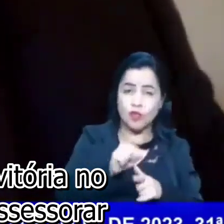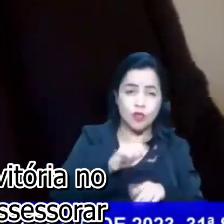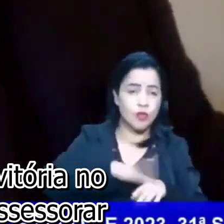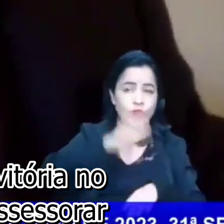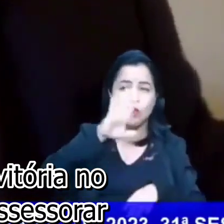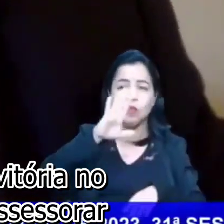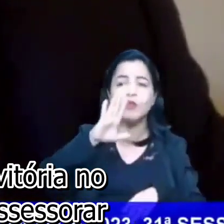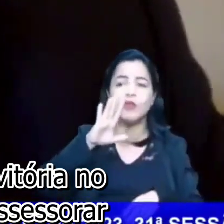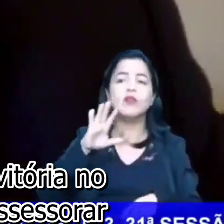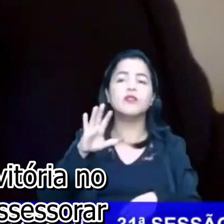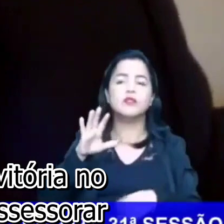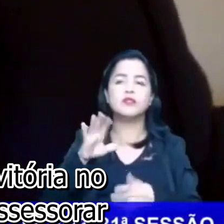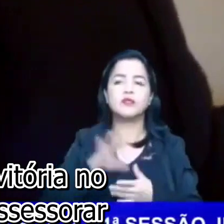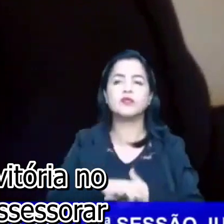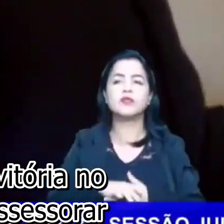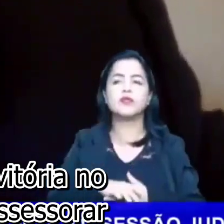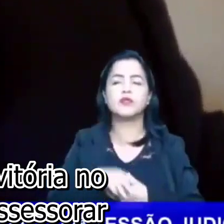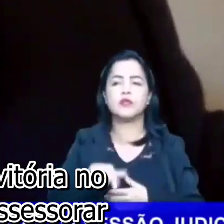Amapá,